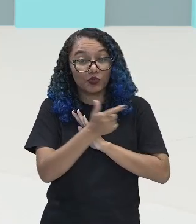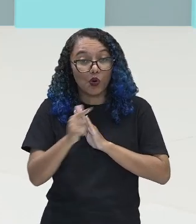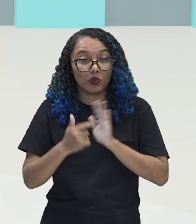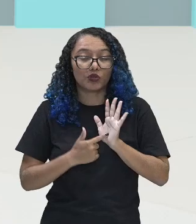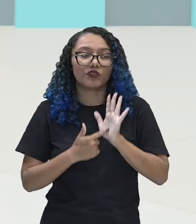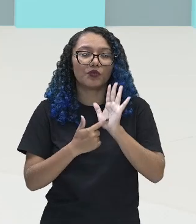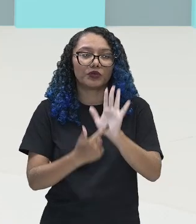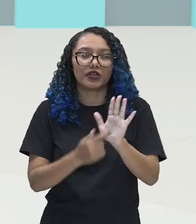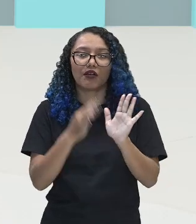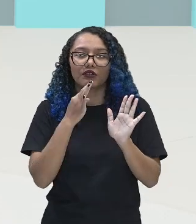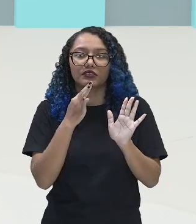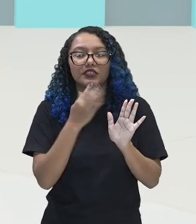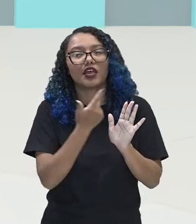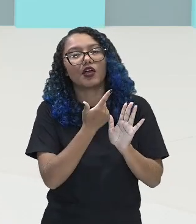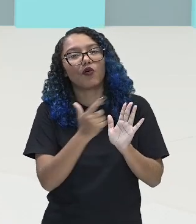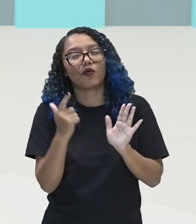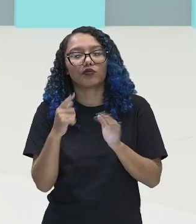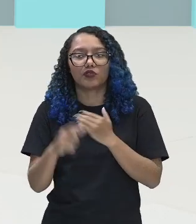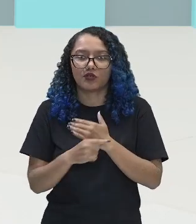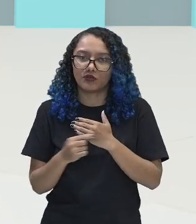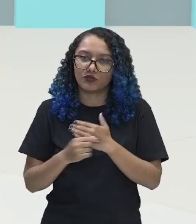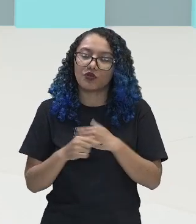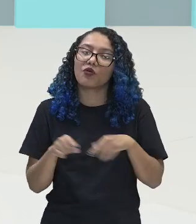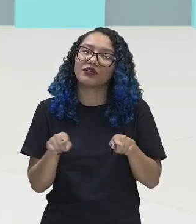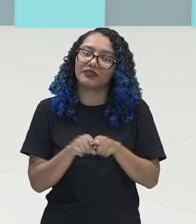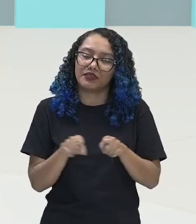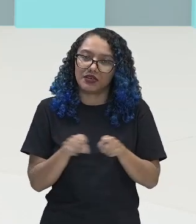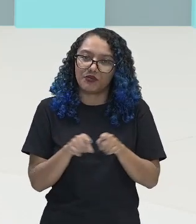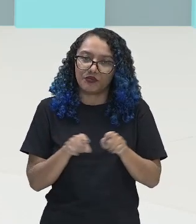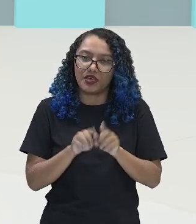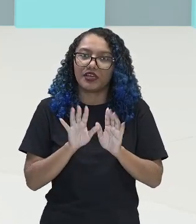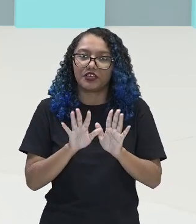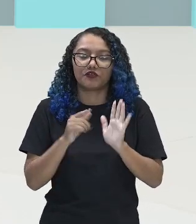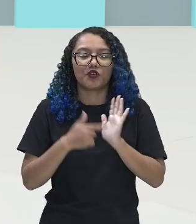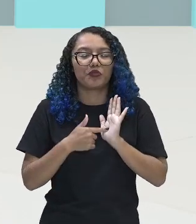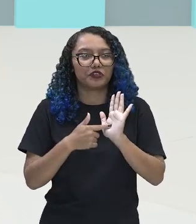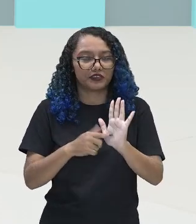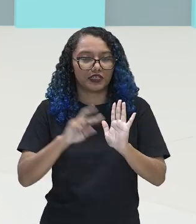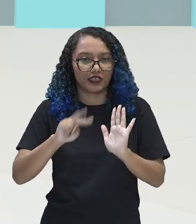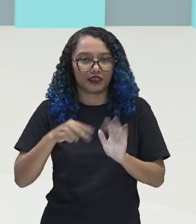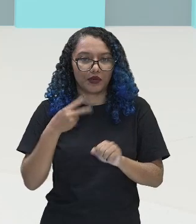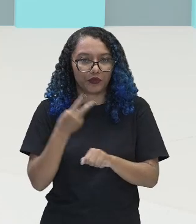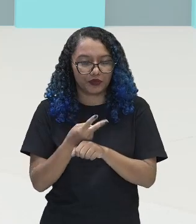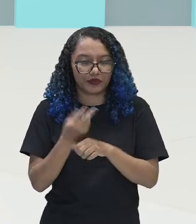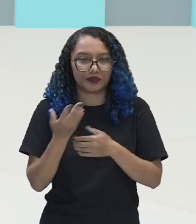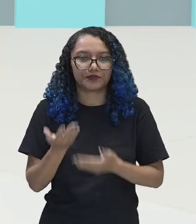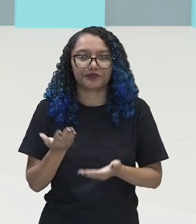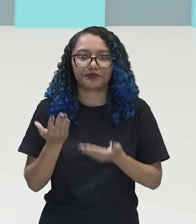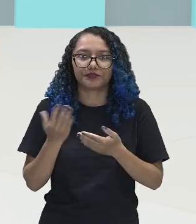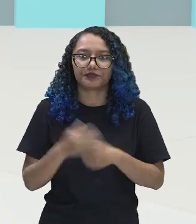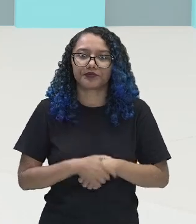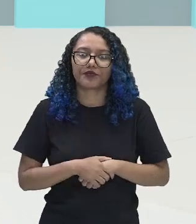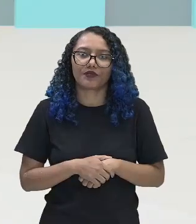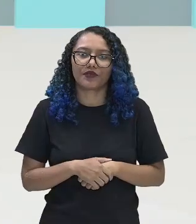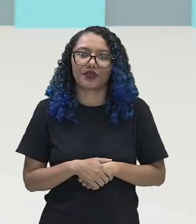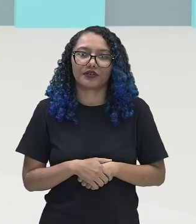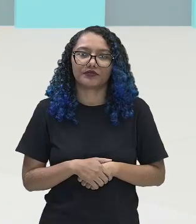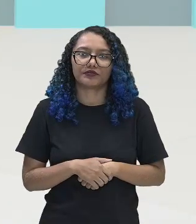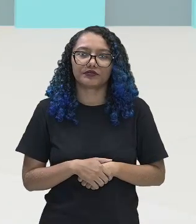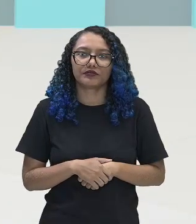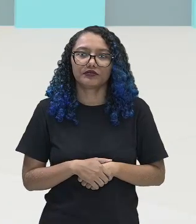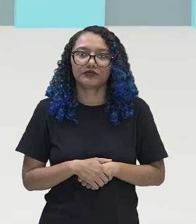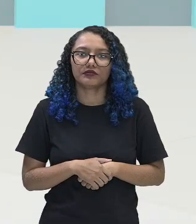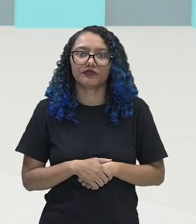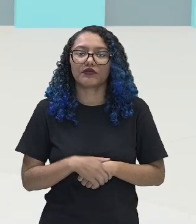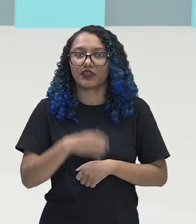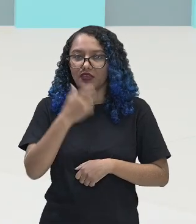outra pessoa aí também que é autor ou autora, a gente já vai descobrir a respeito da literatura indígena. Acompanhem aí.